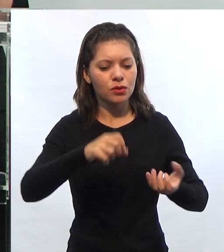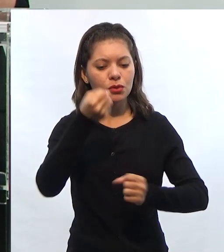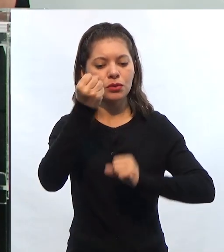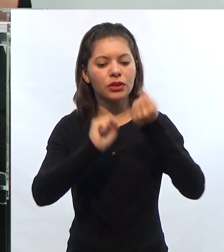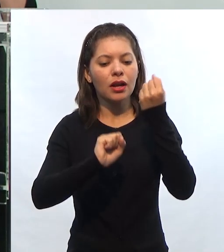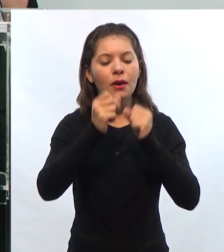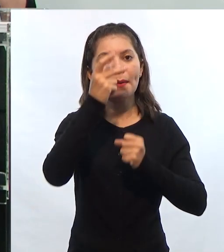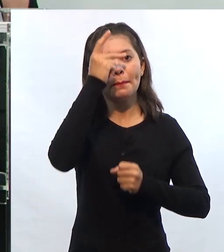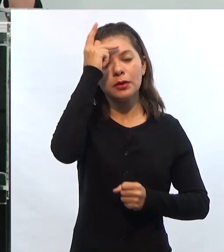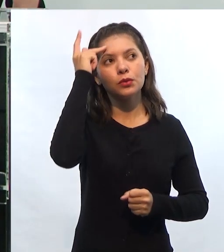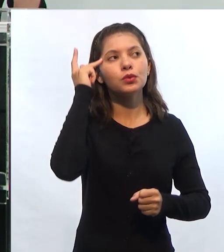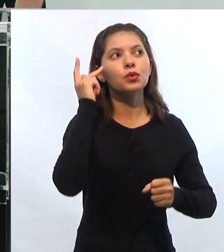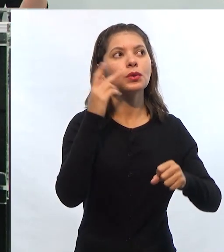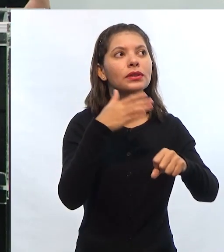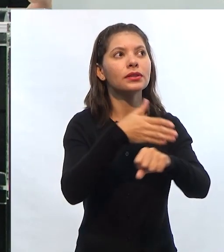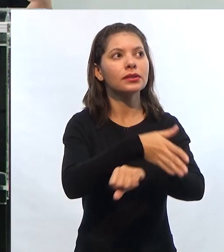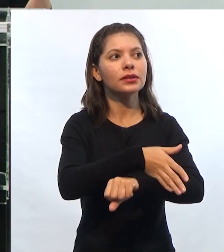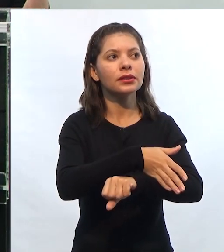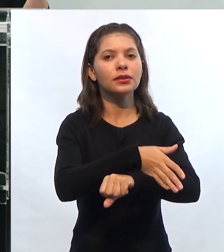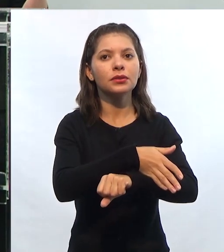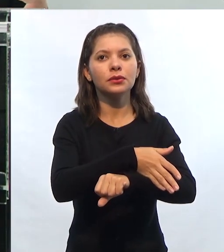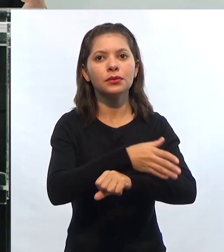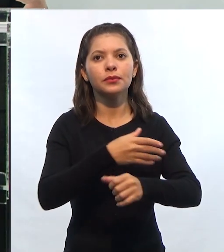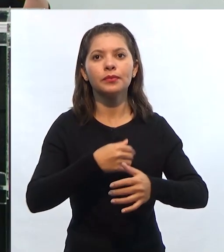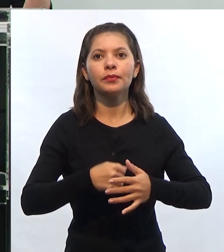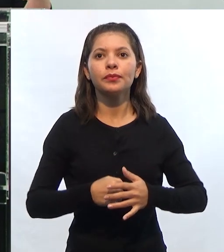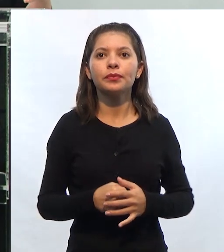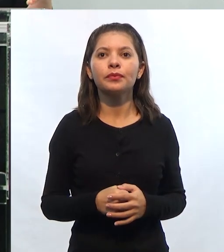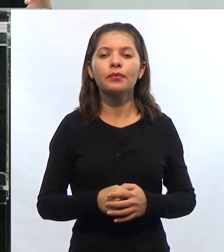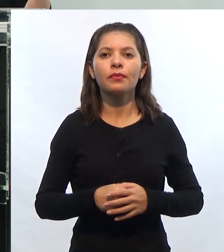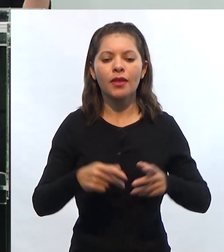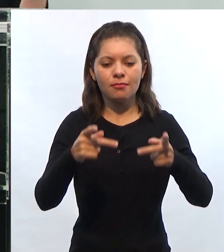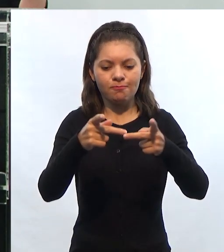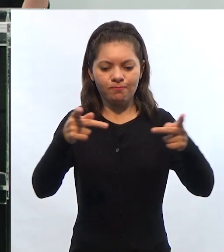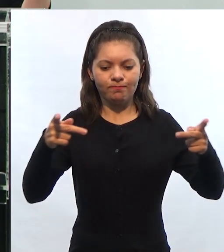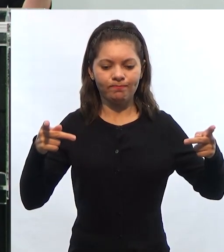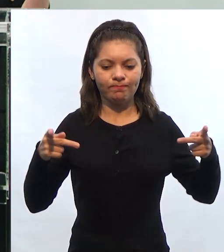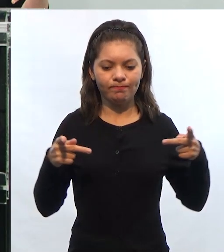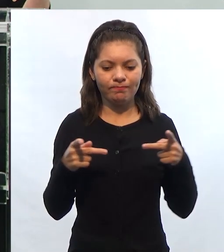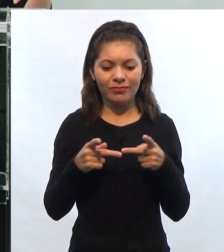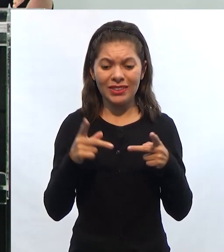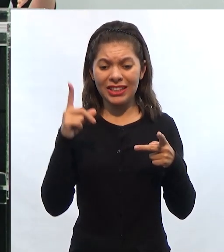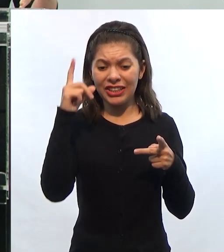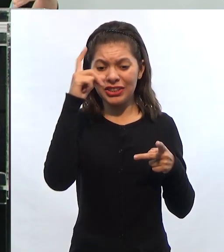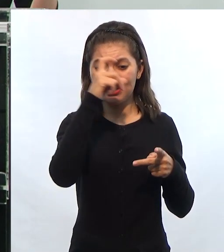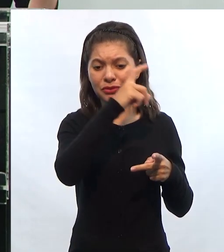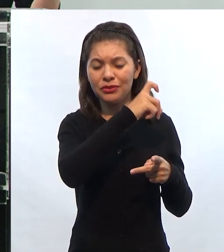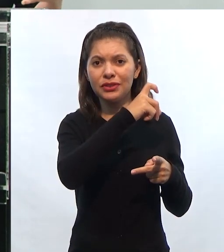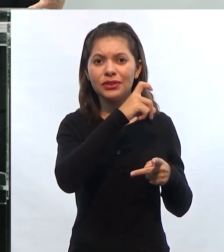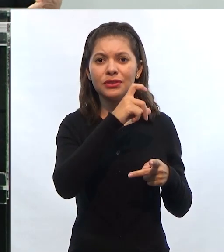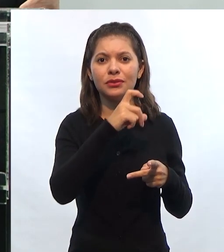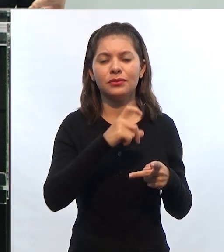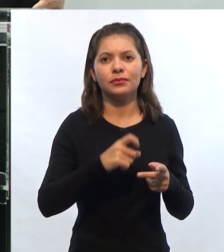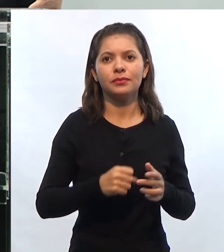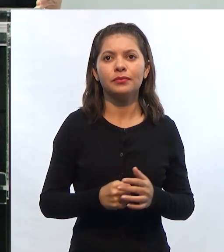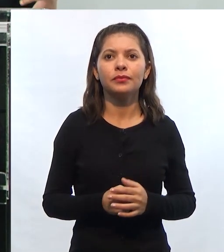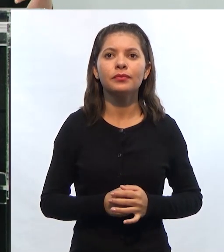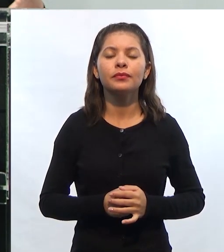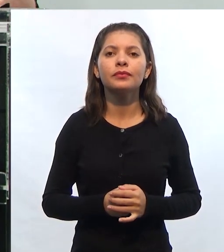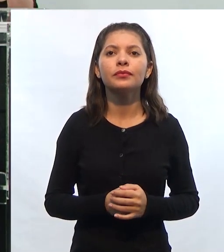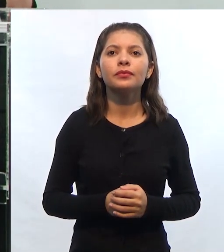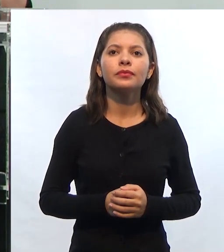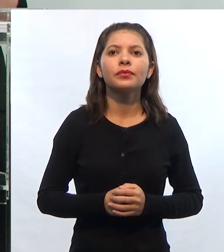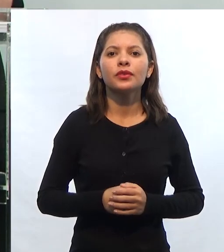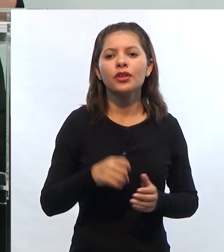as pessoas tinham acesso à louça de uma forma muito difícil, porque eram apenas, assim, artesãos que faziam aquilo,